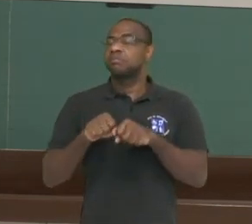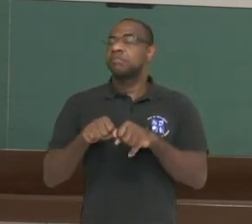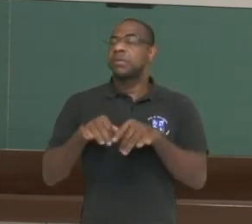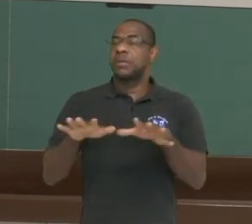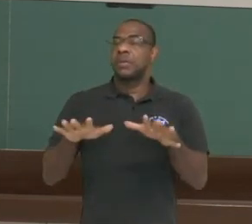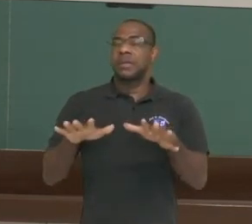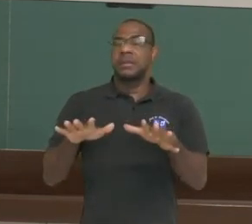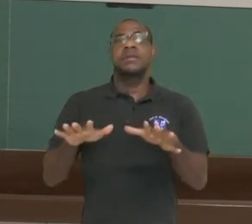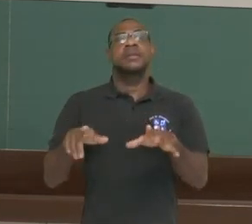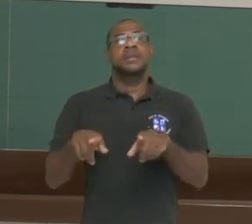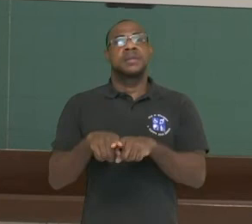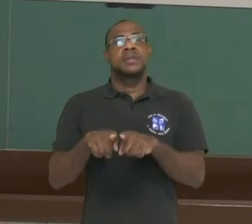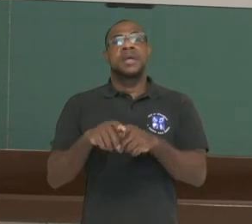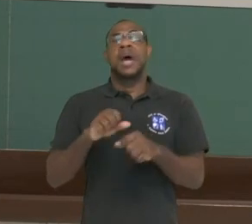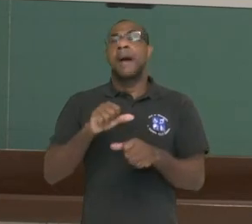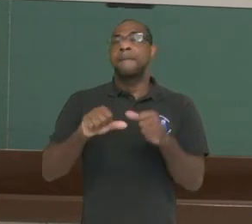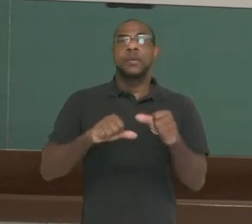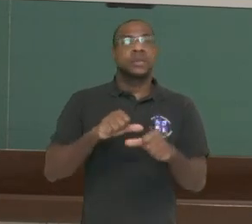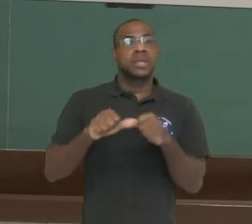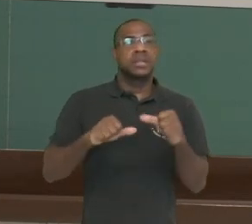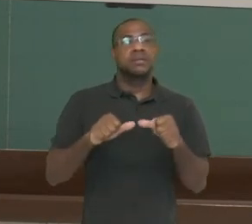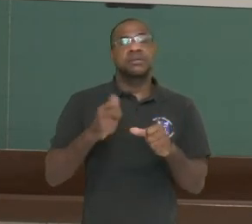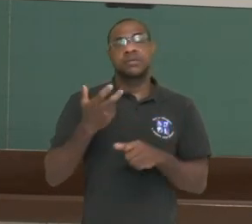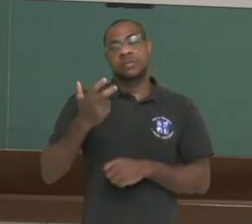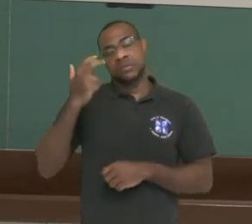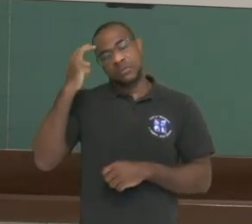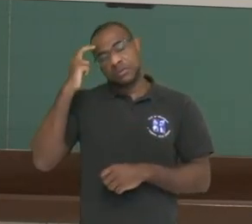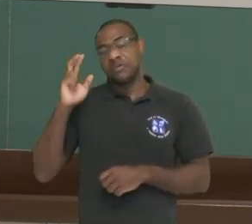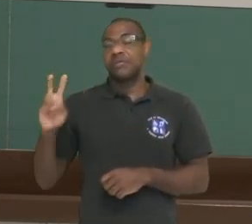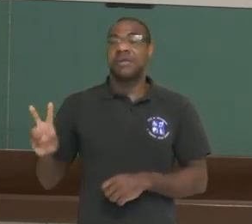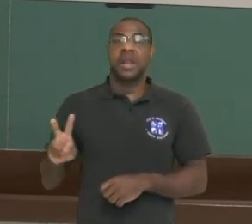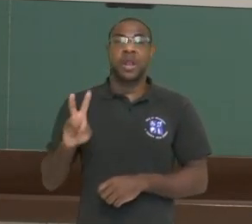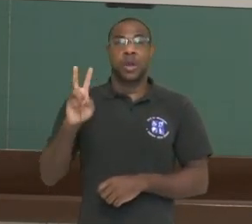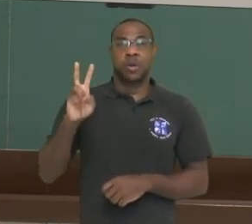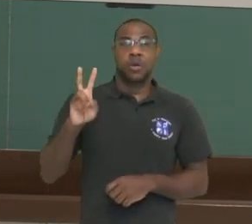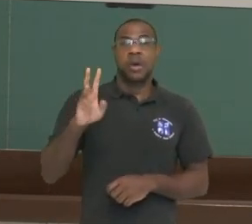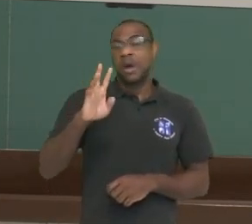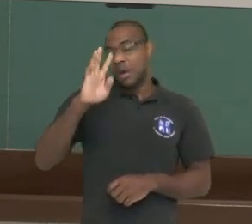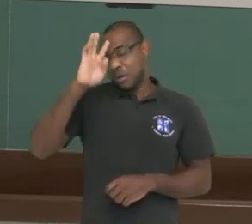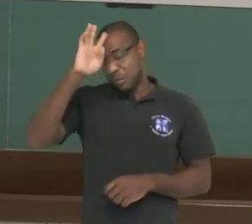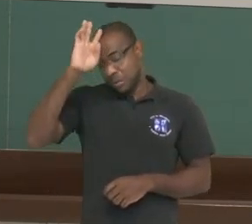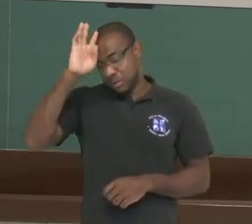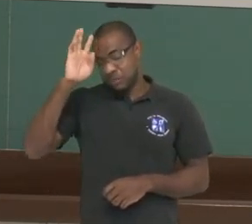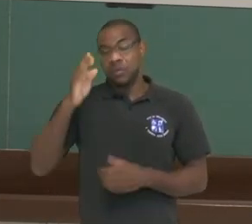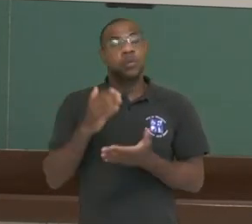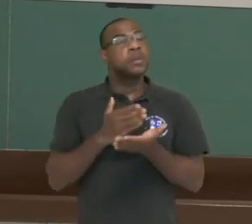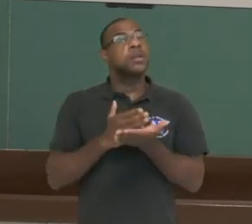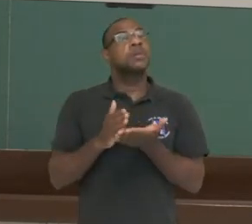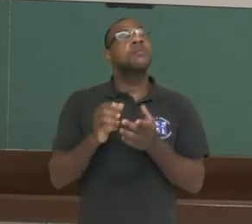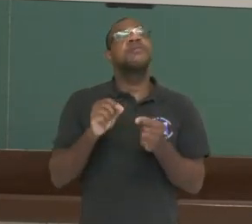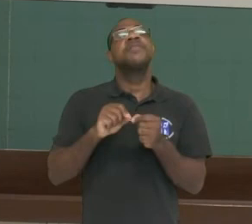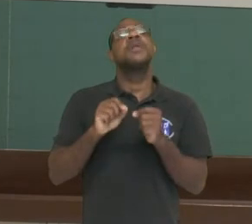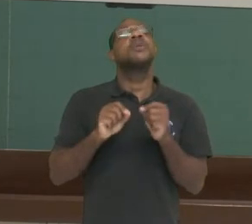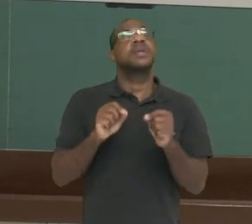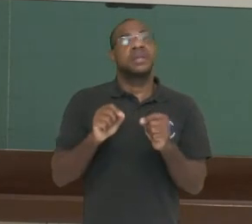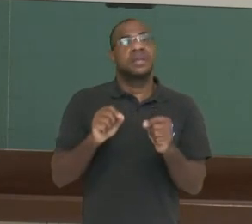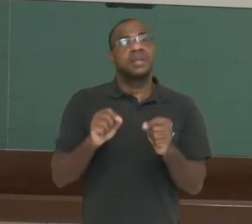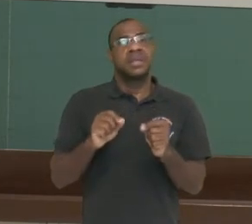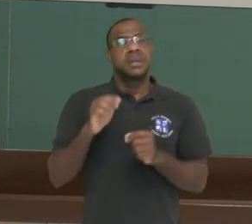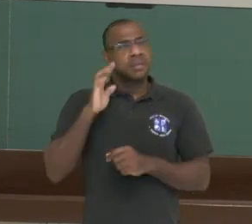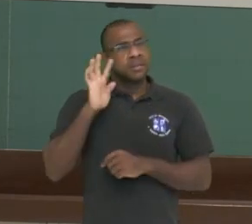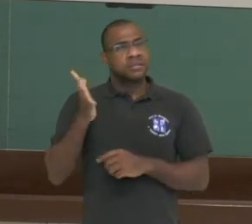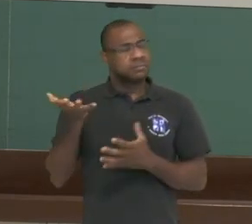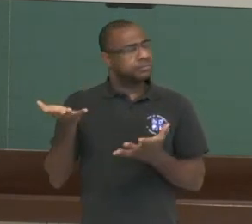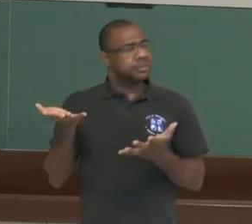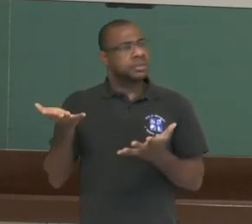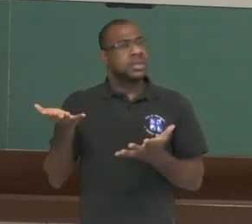as conversões, a mudança de cultura, de valores, né? Romanos passaram, imagina, o que mantém a estrutura de Roma é